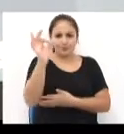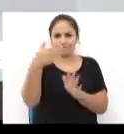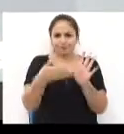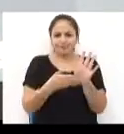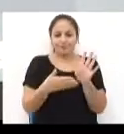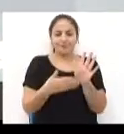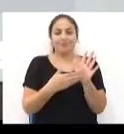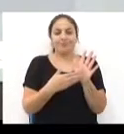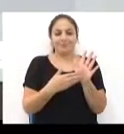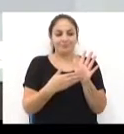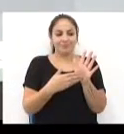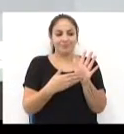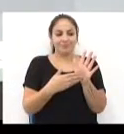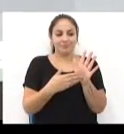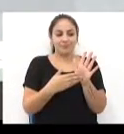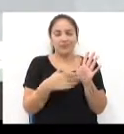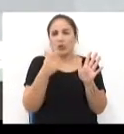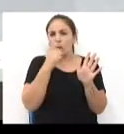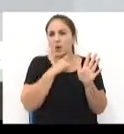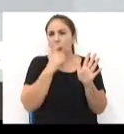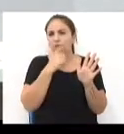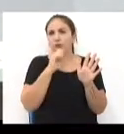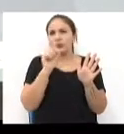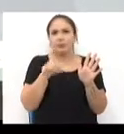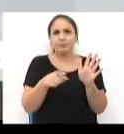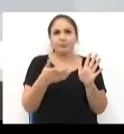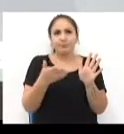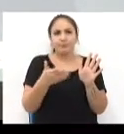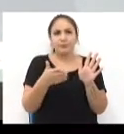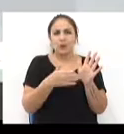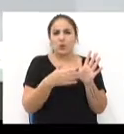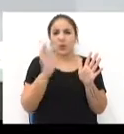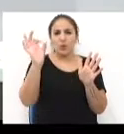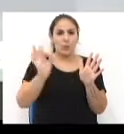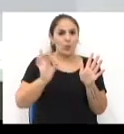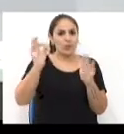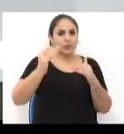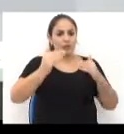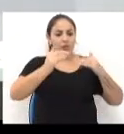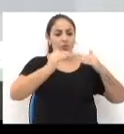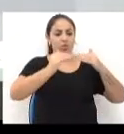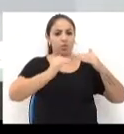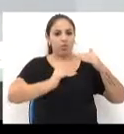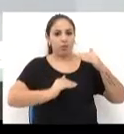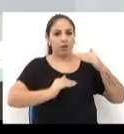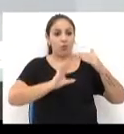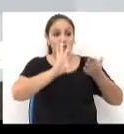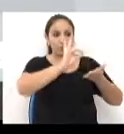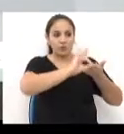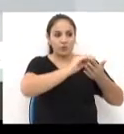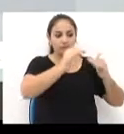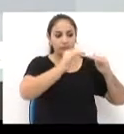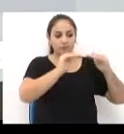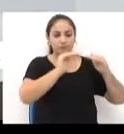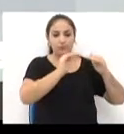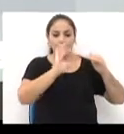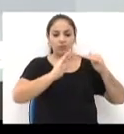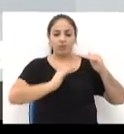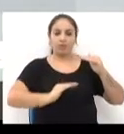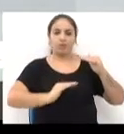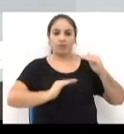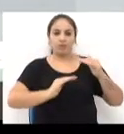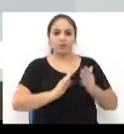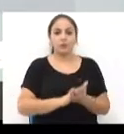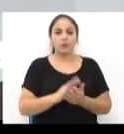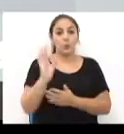índice que foi proposto, me parece que foi um índice abaixo dos índices oficiais,